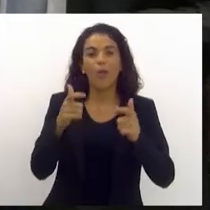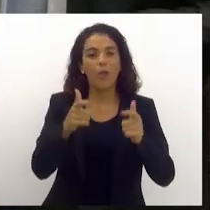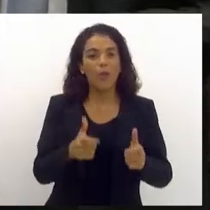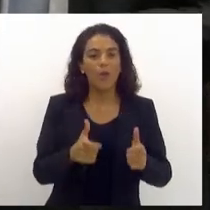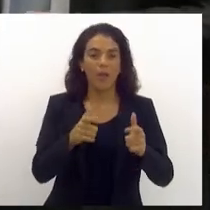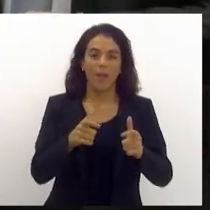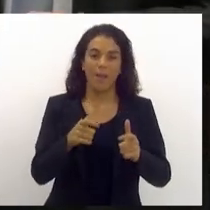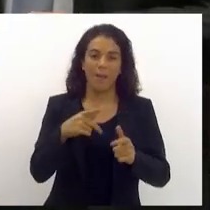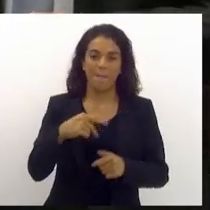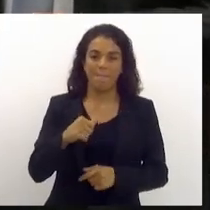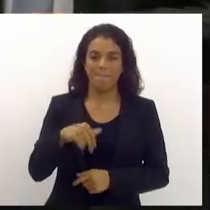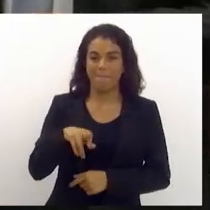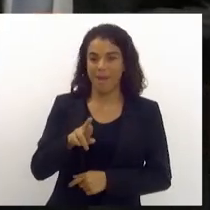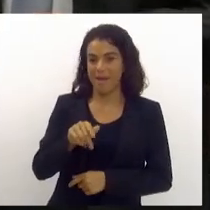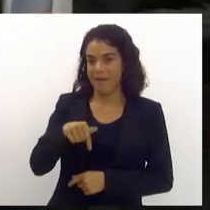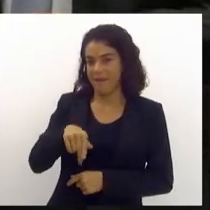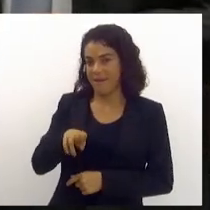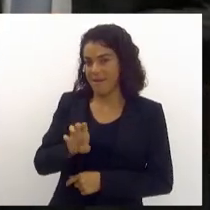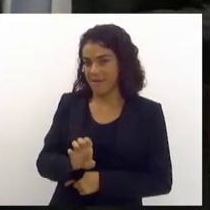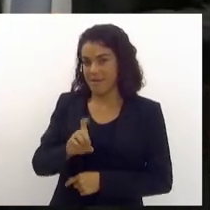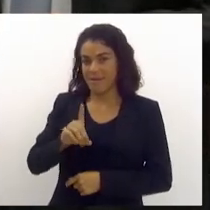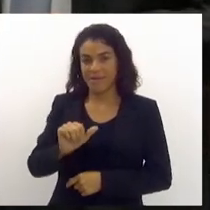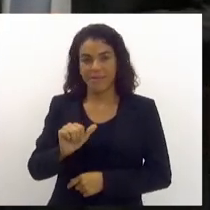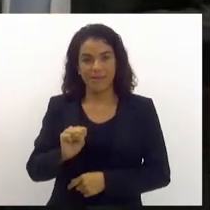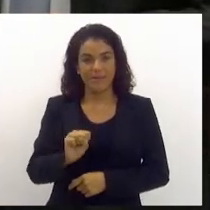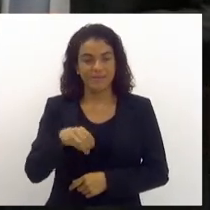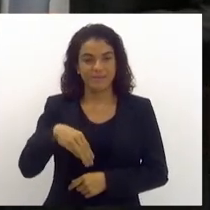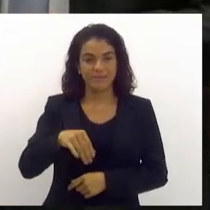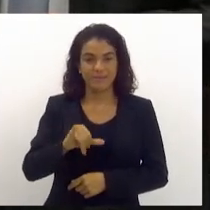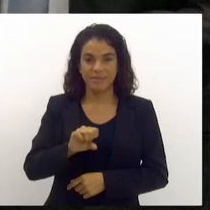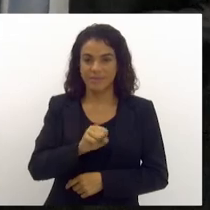Missões. E, pasme,